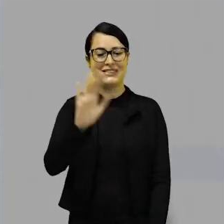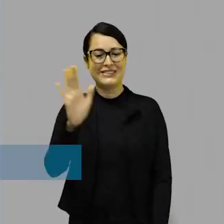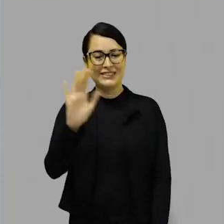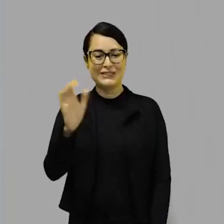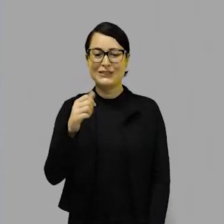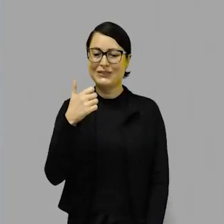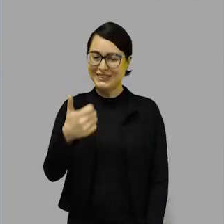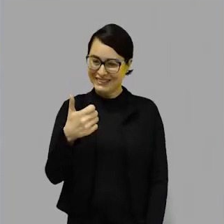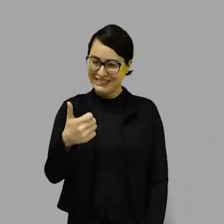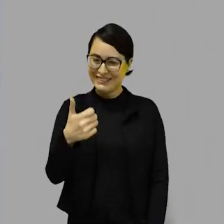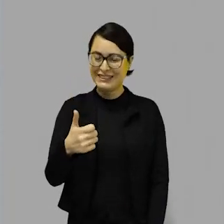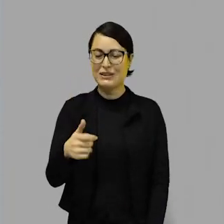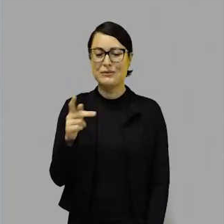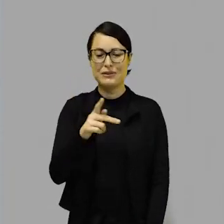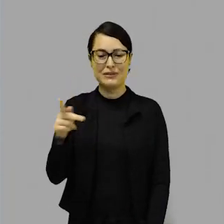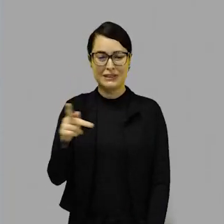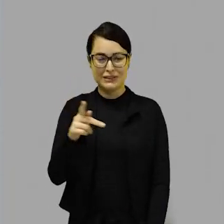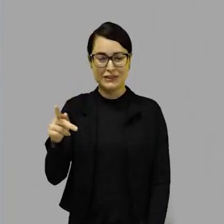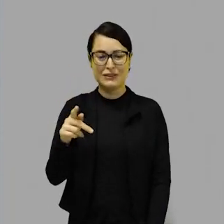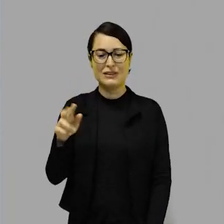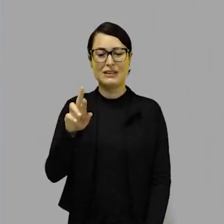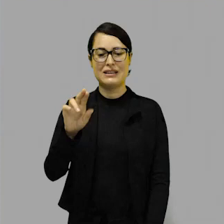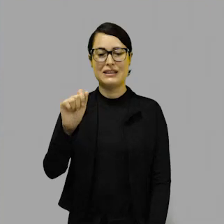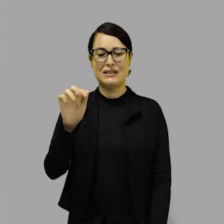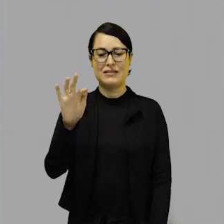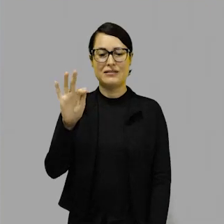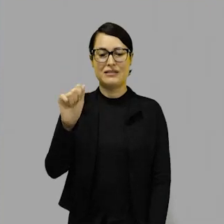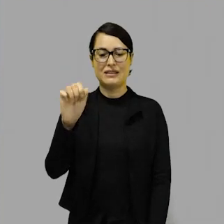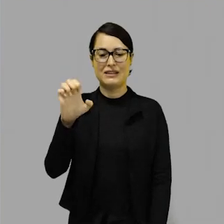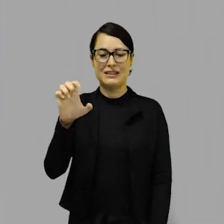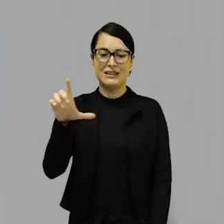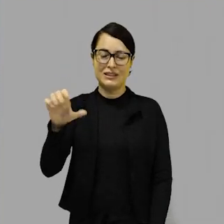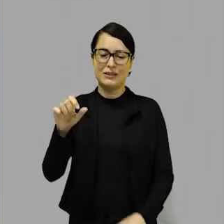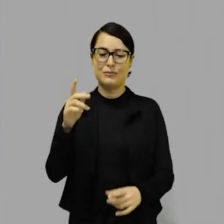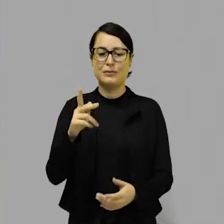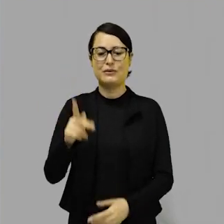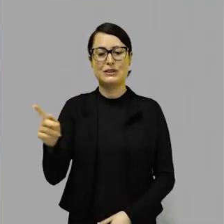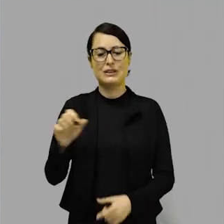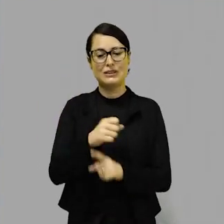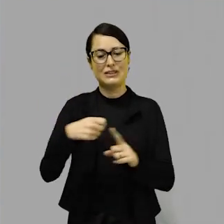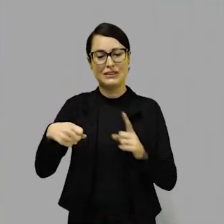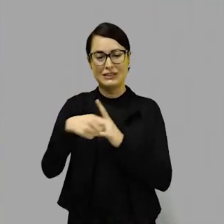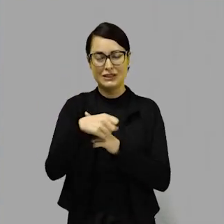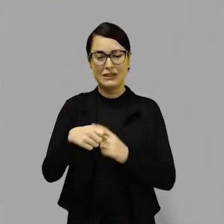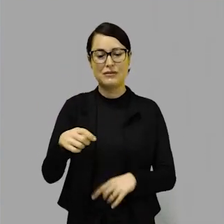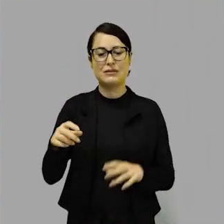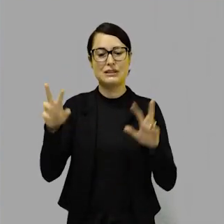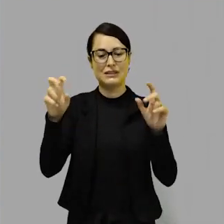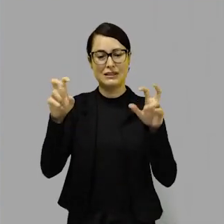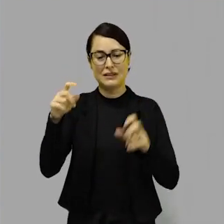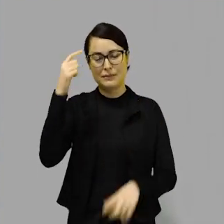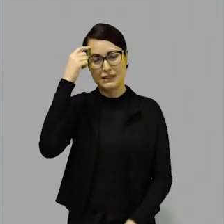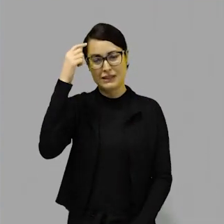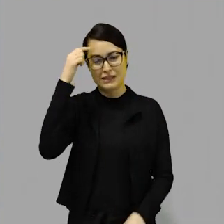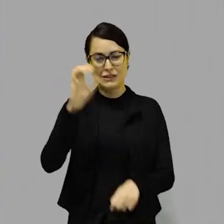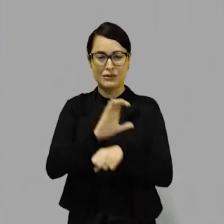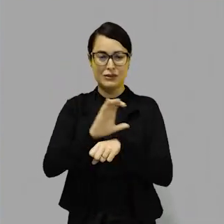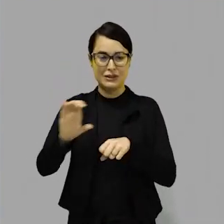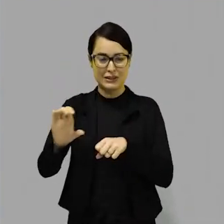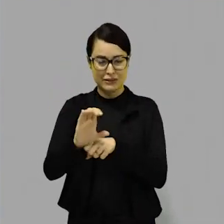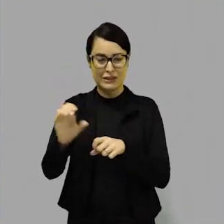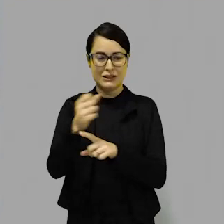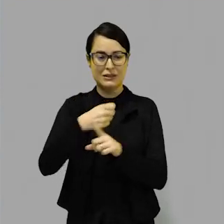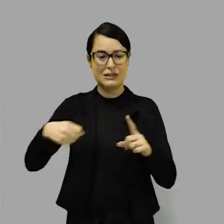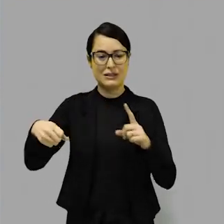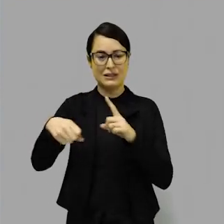tudo bem? Professor Rafael de Sociologia, mais uma vez aqui com vocês e dessa vez para falar sobre os pensadores contemporâneos da